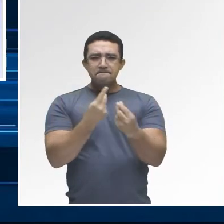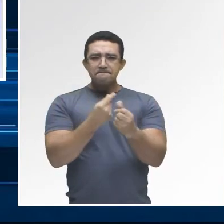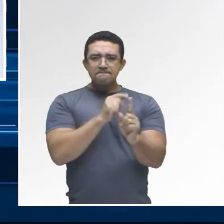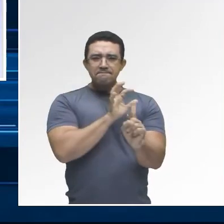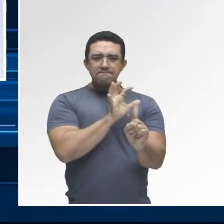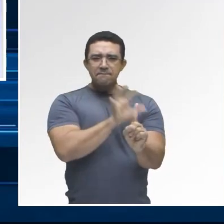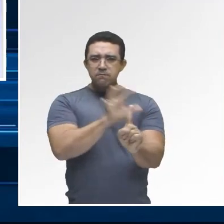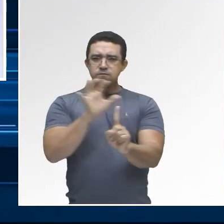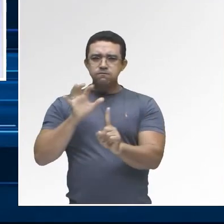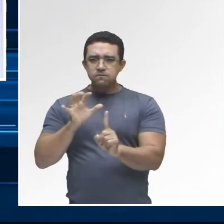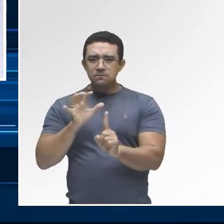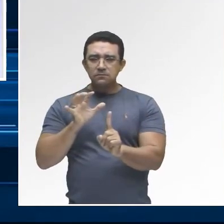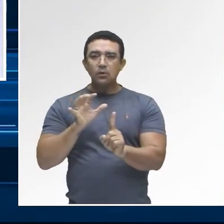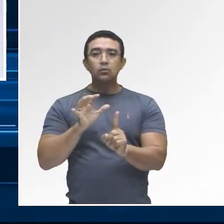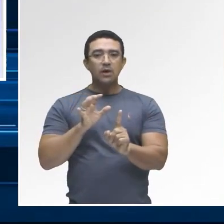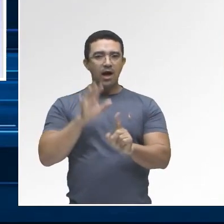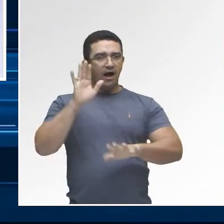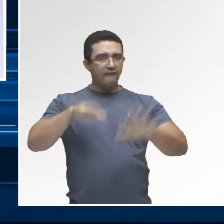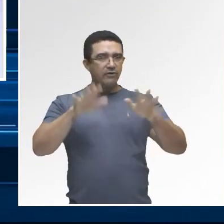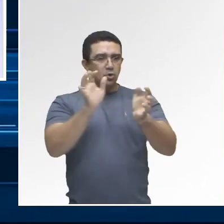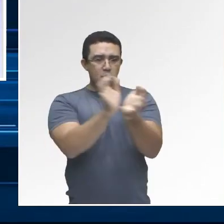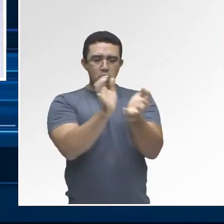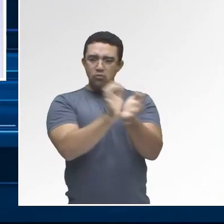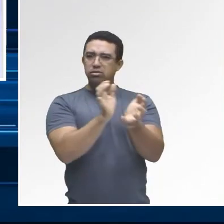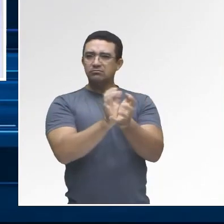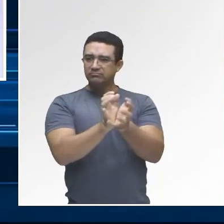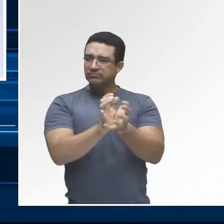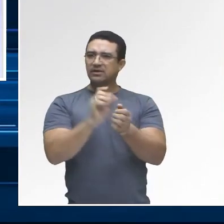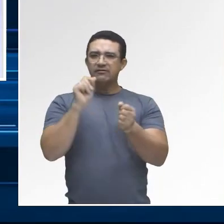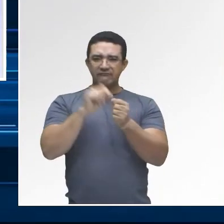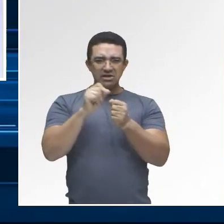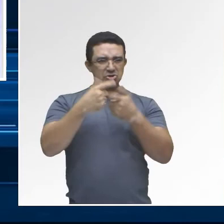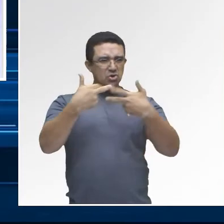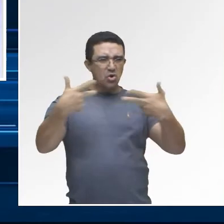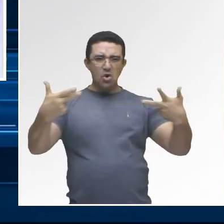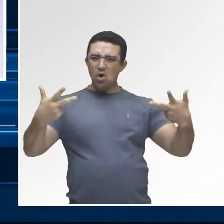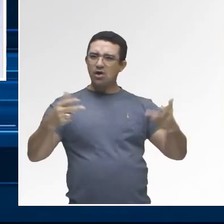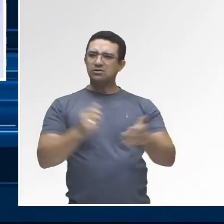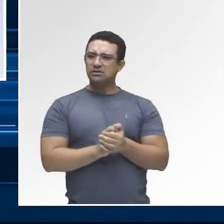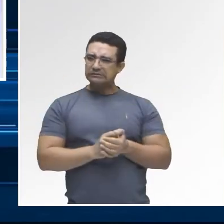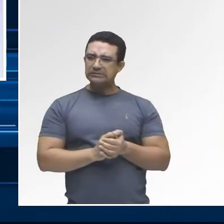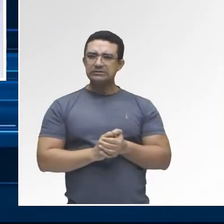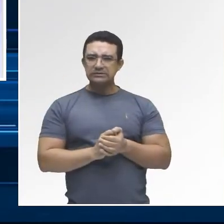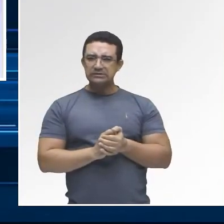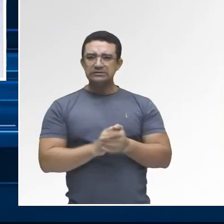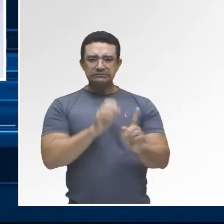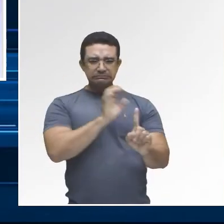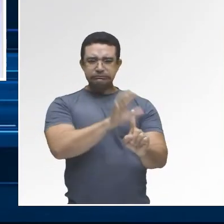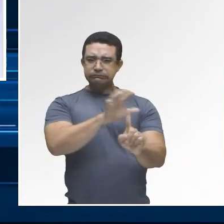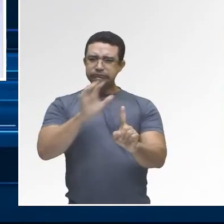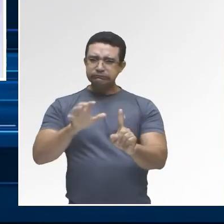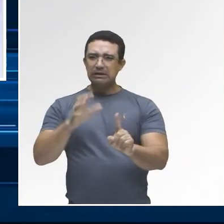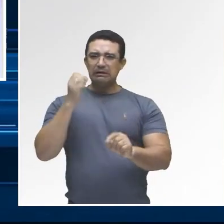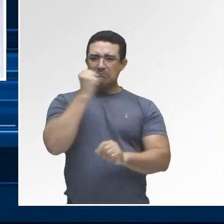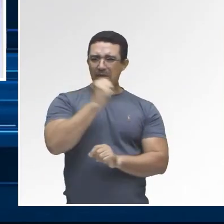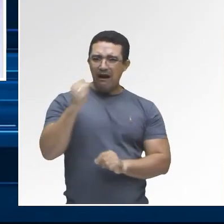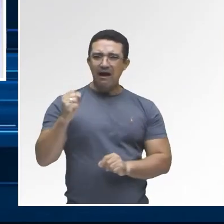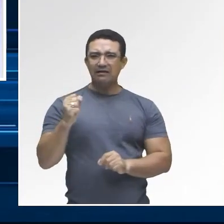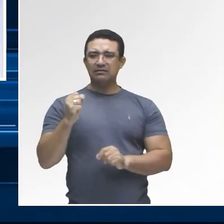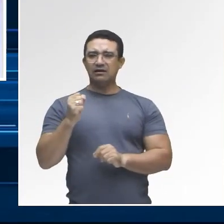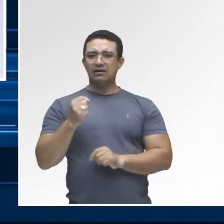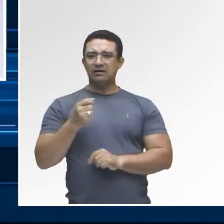e por isso eles fazem coisas aí incríveis. Na maioria das vezes, coisas não muito legais, tá?